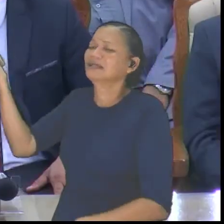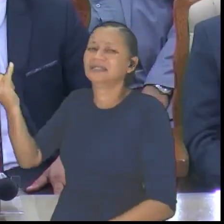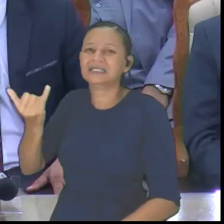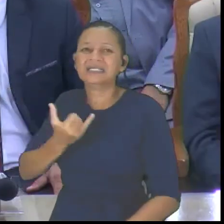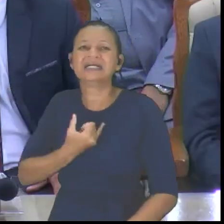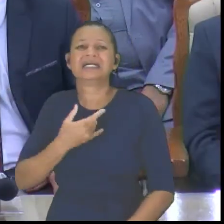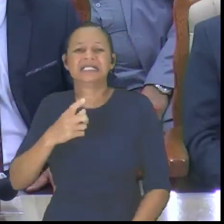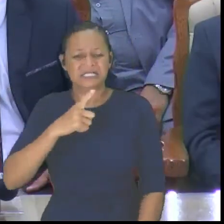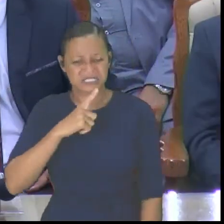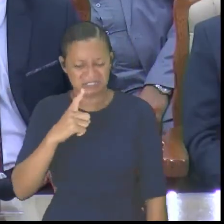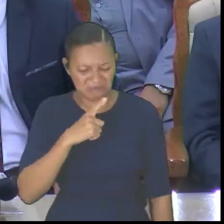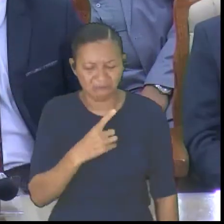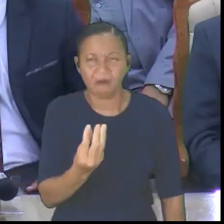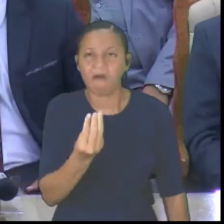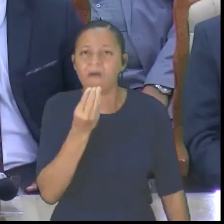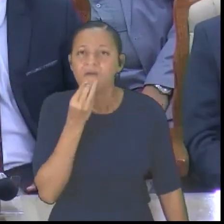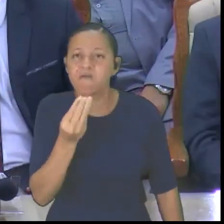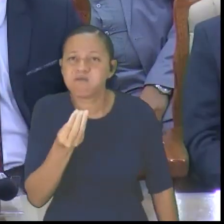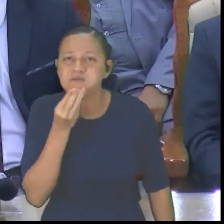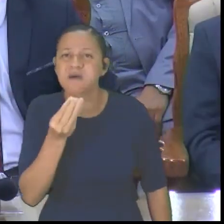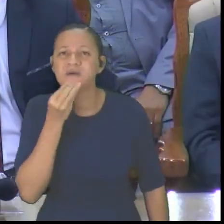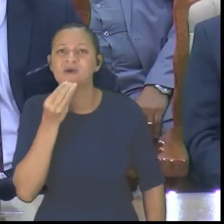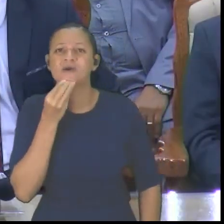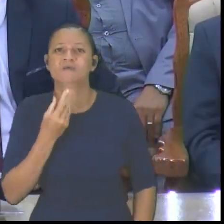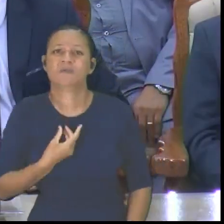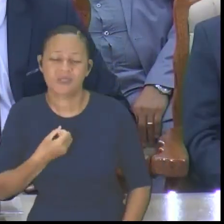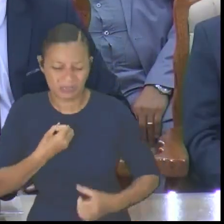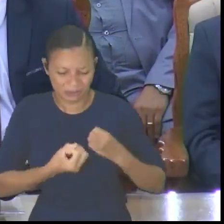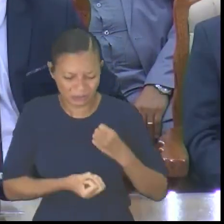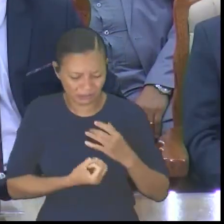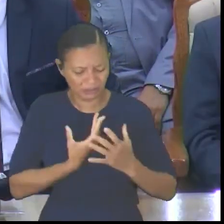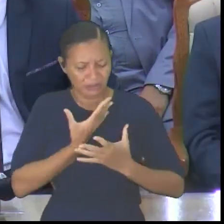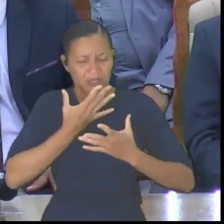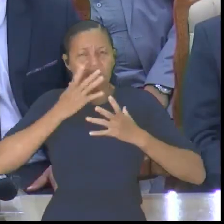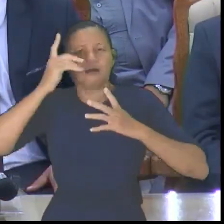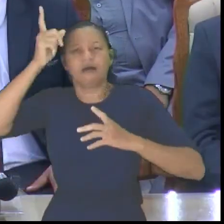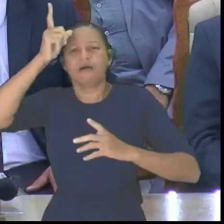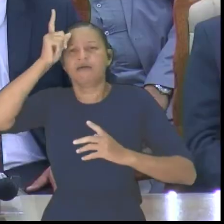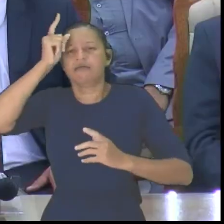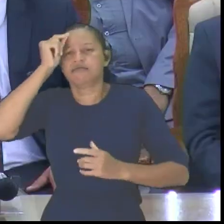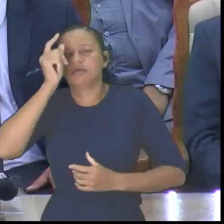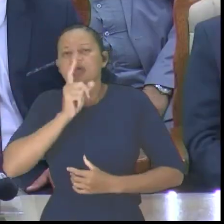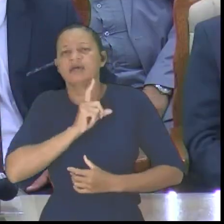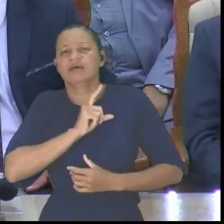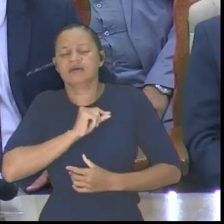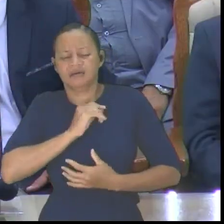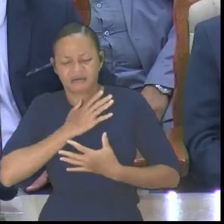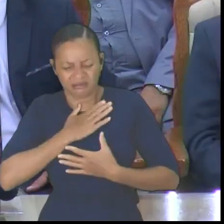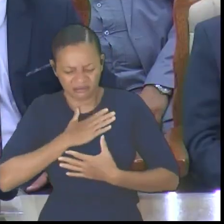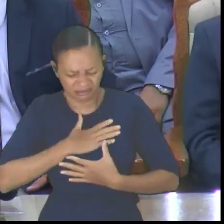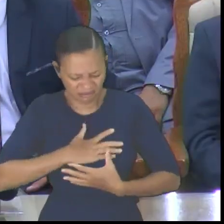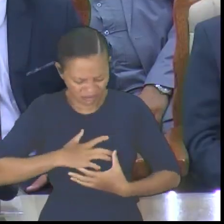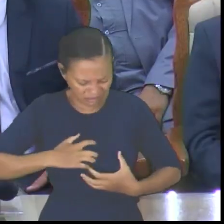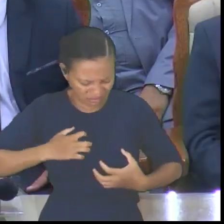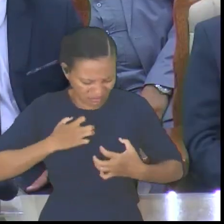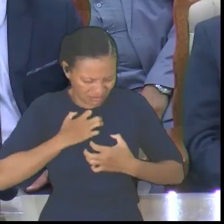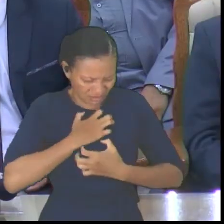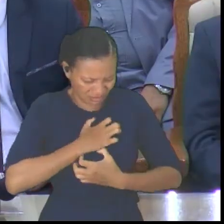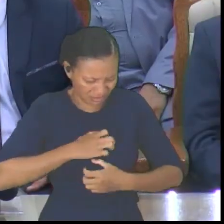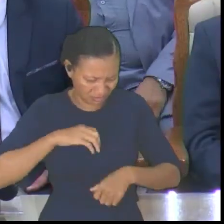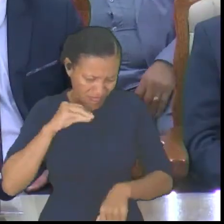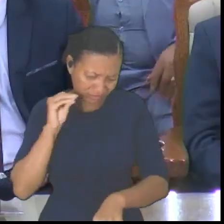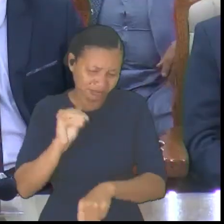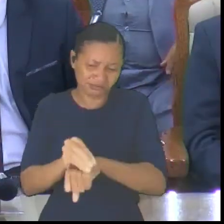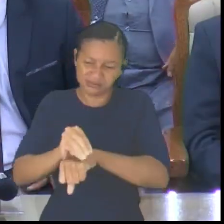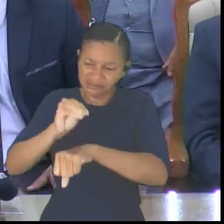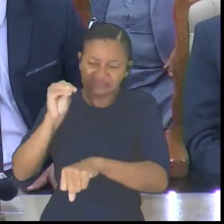eu tivesse a oportunidade, Ele traria um bálsamo para a alma de pessoas que cuidam de gente.